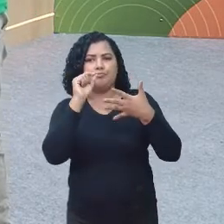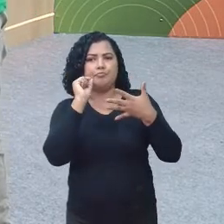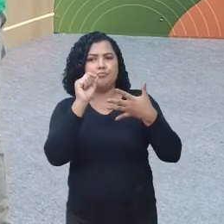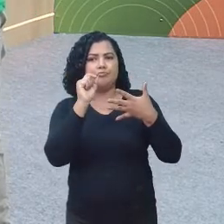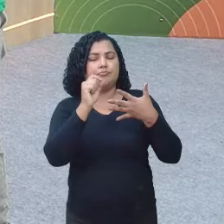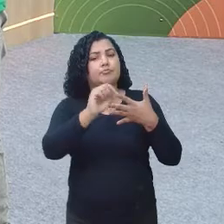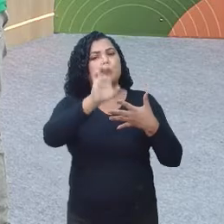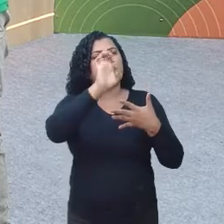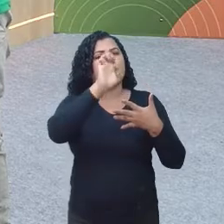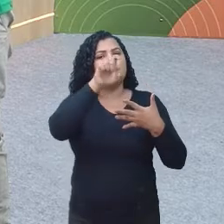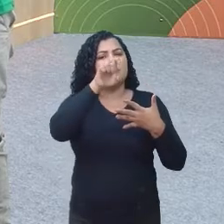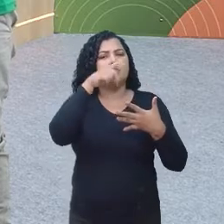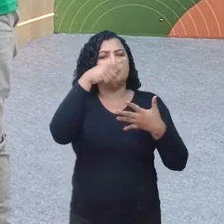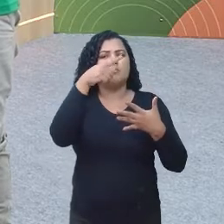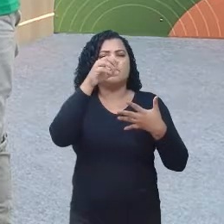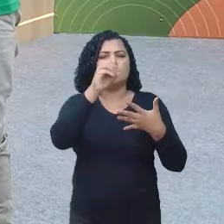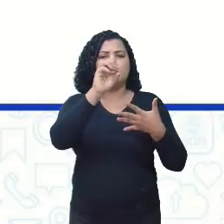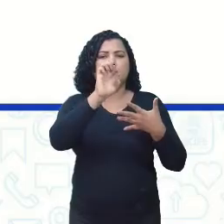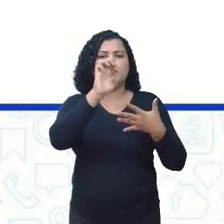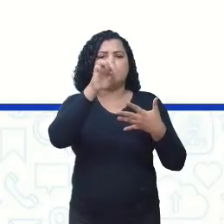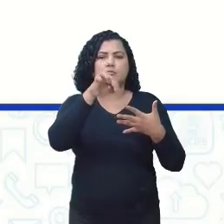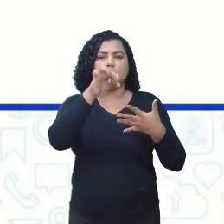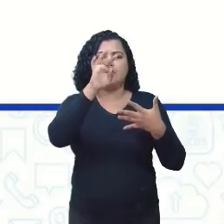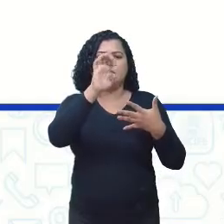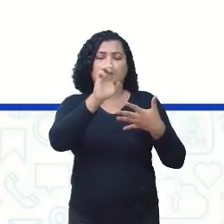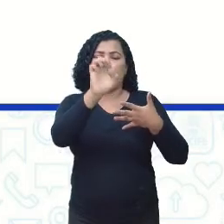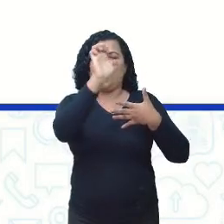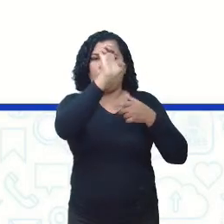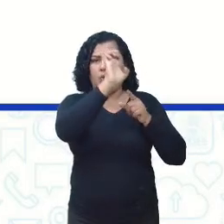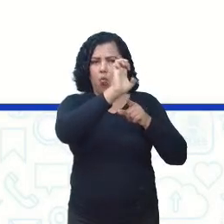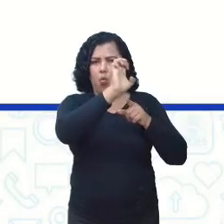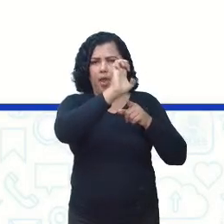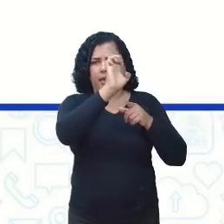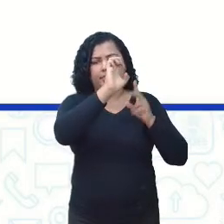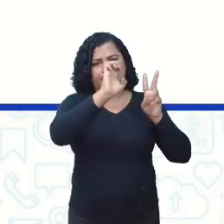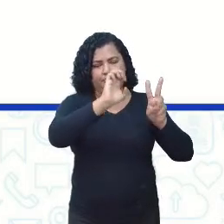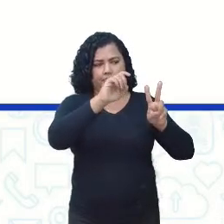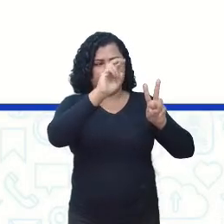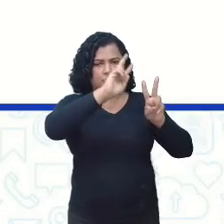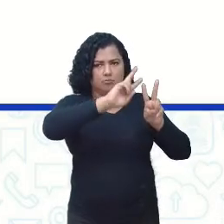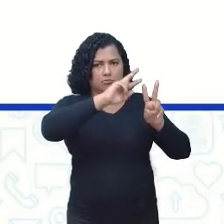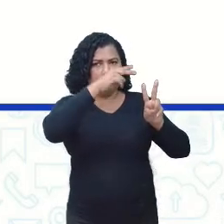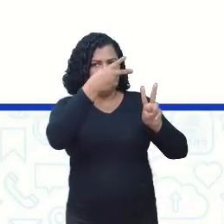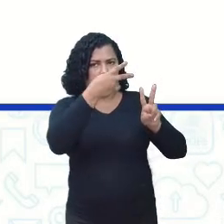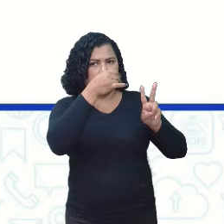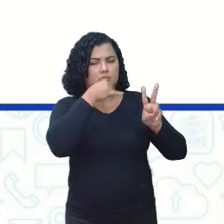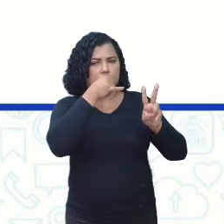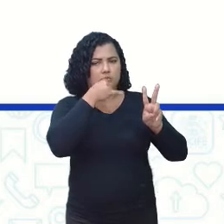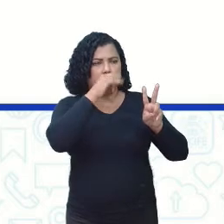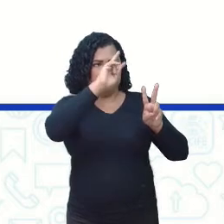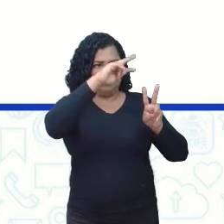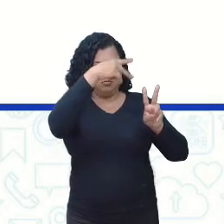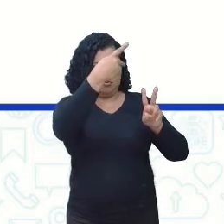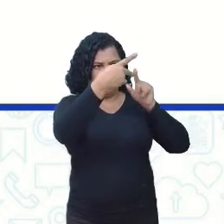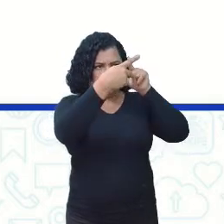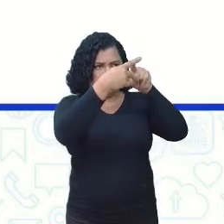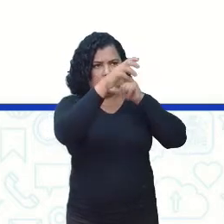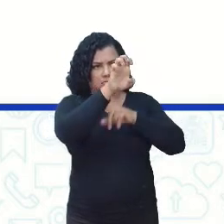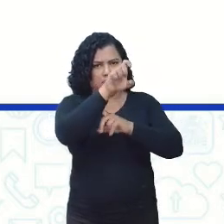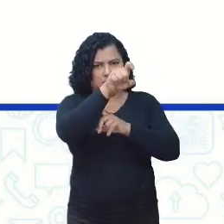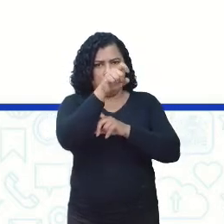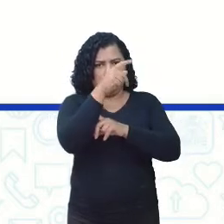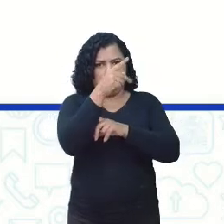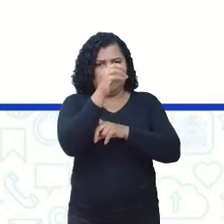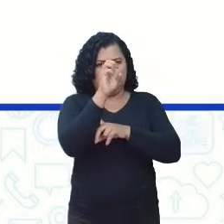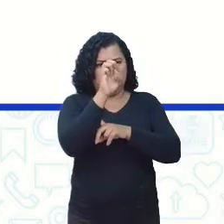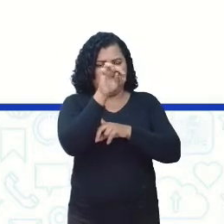o expoente, né? O que é que o expoente representa? O expoente ele representa o número de vezes que aquele